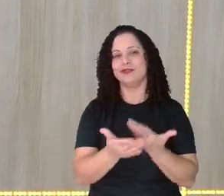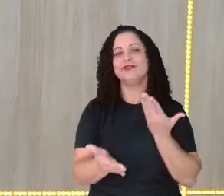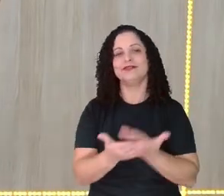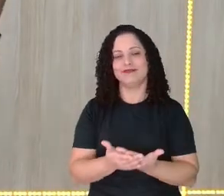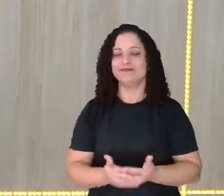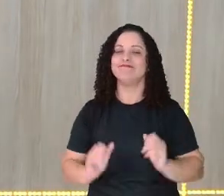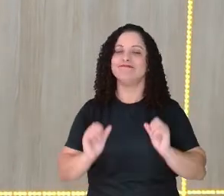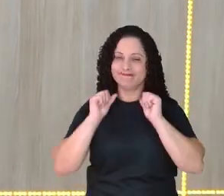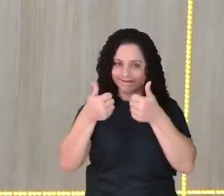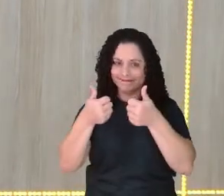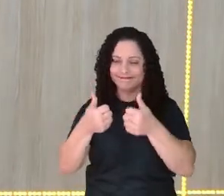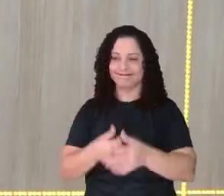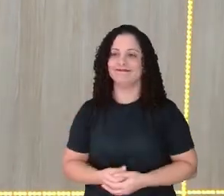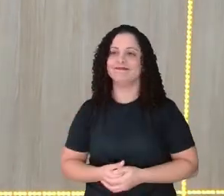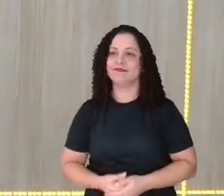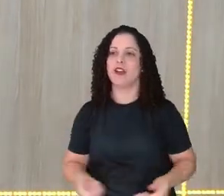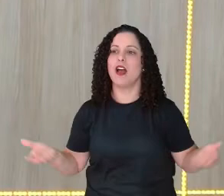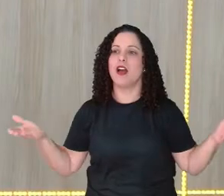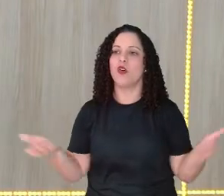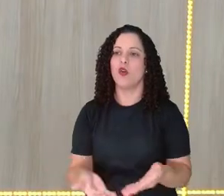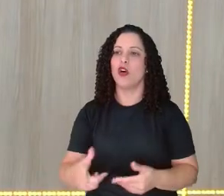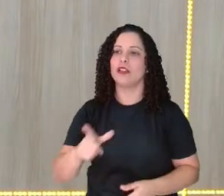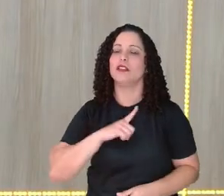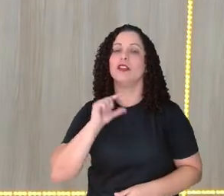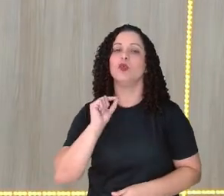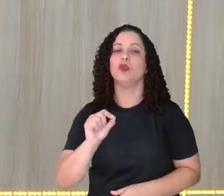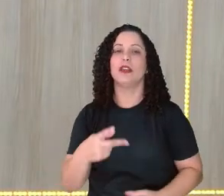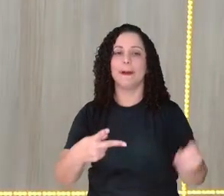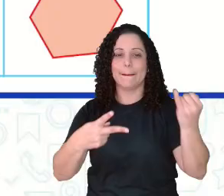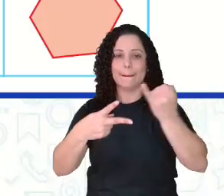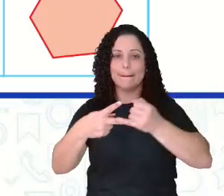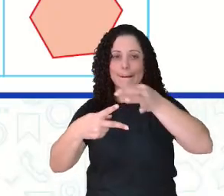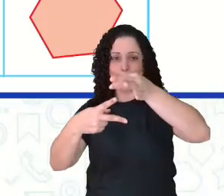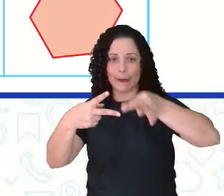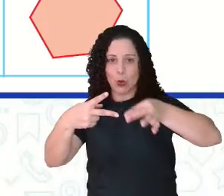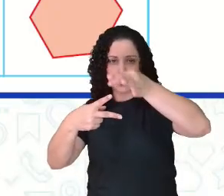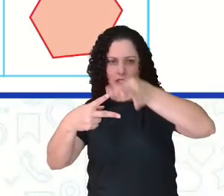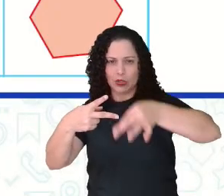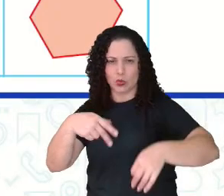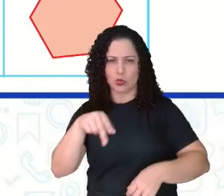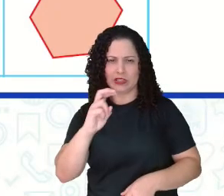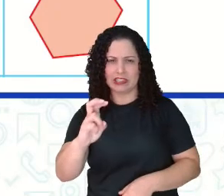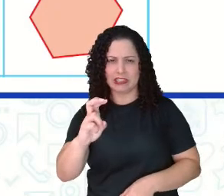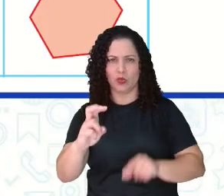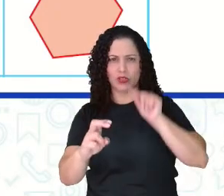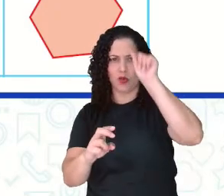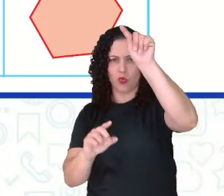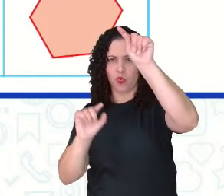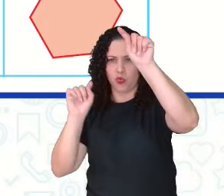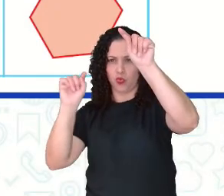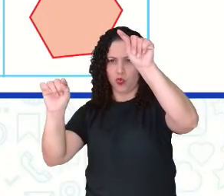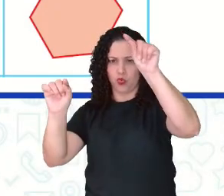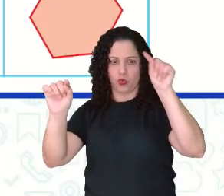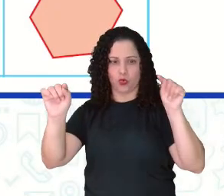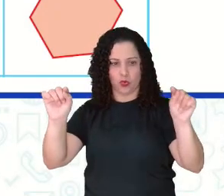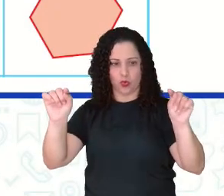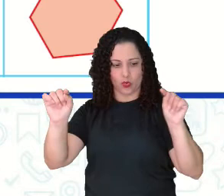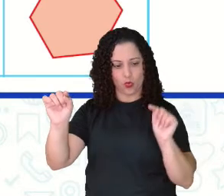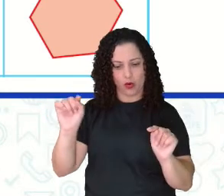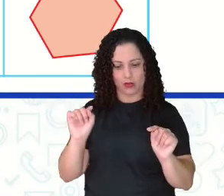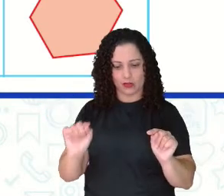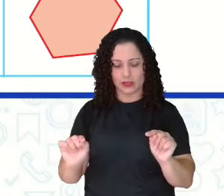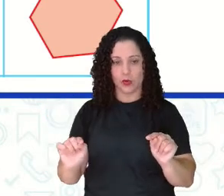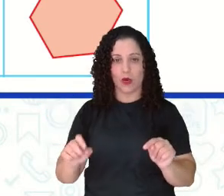aulas, beleza? Eu tenho aqui, ó, um polígono com 5 lados, ele recebe o nome de pentágono,